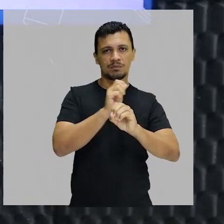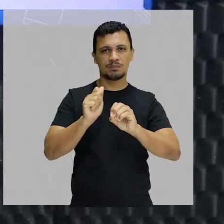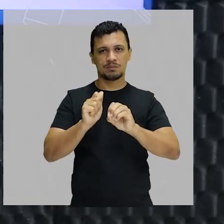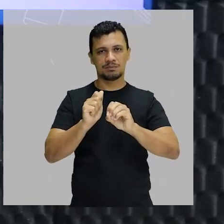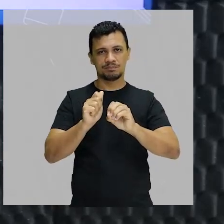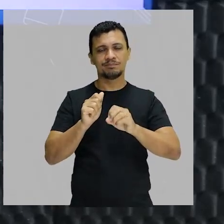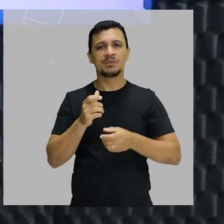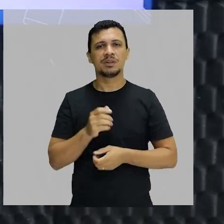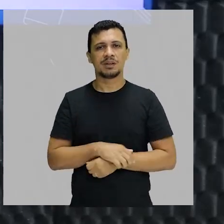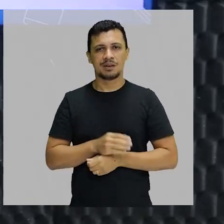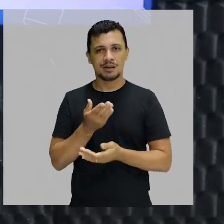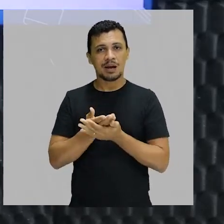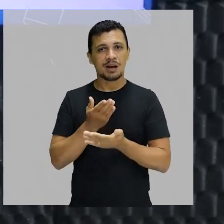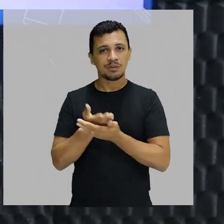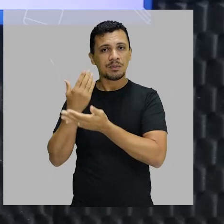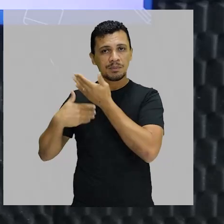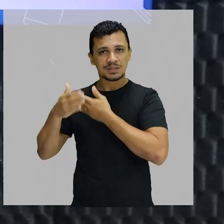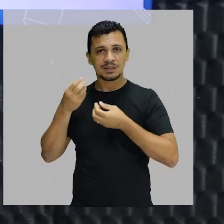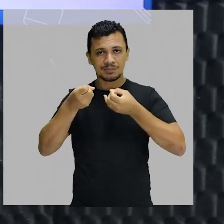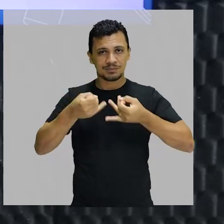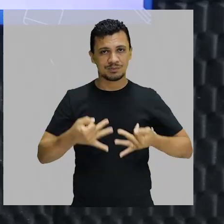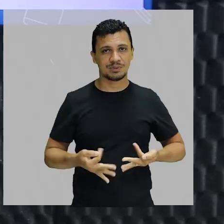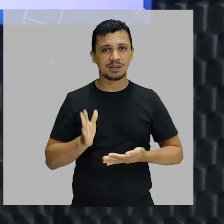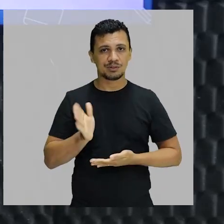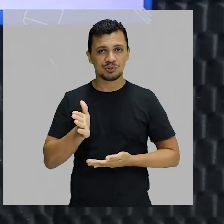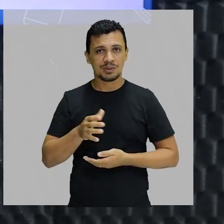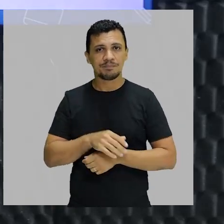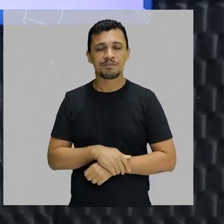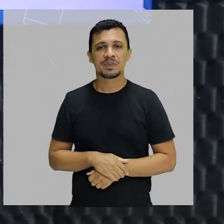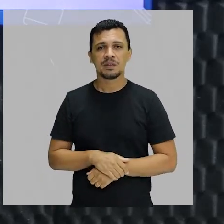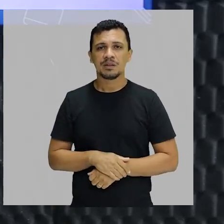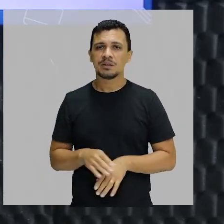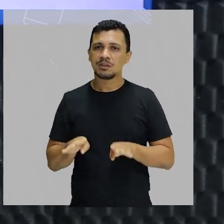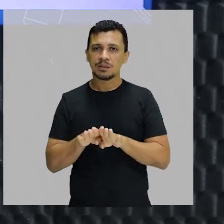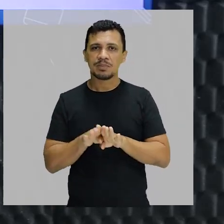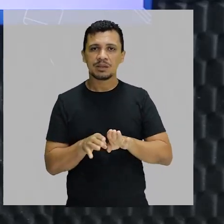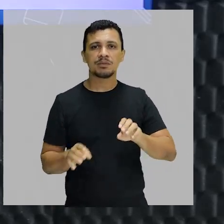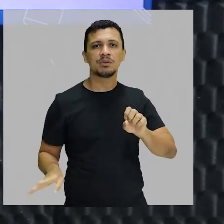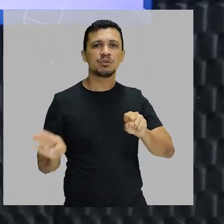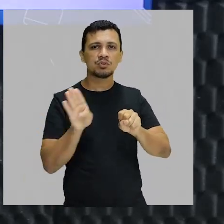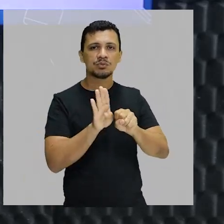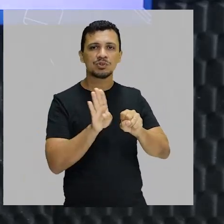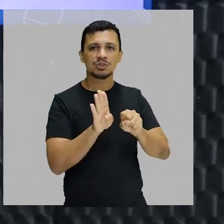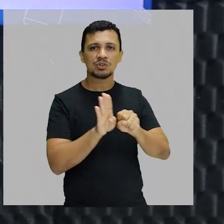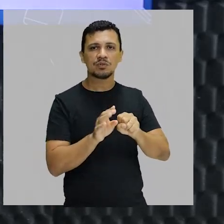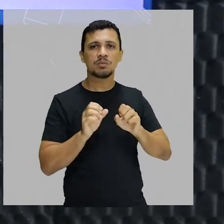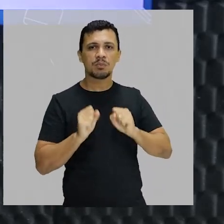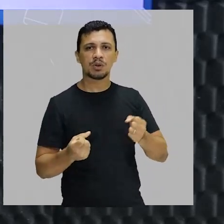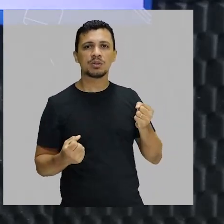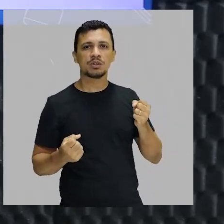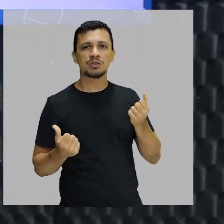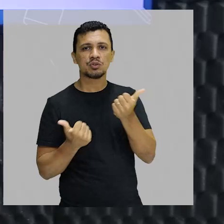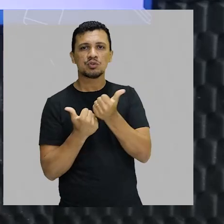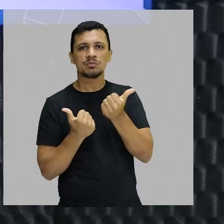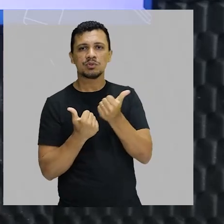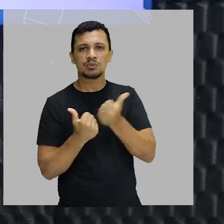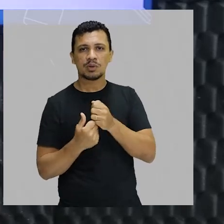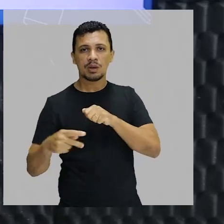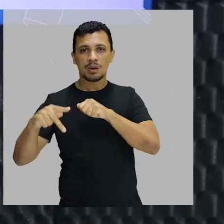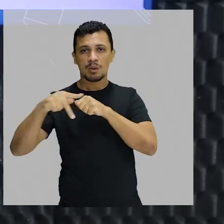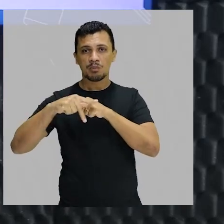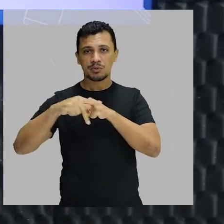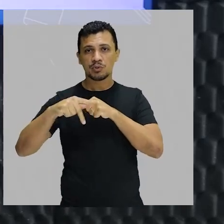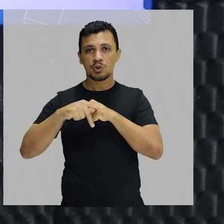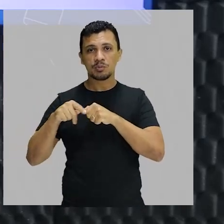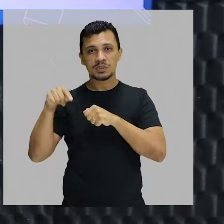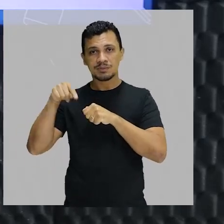trabalhamos. Muitas vezes, os substantivos também são substituídos por pronomes nas orações, especialmente